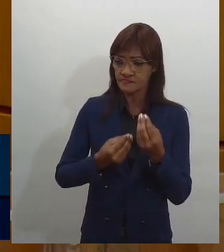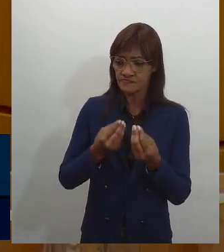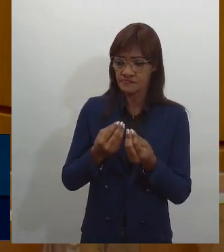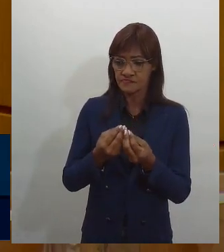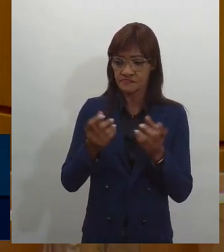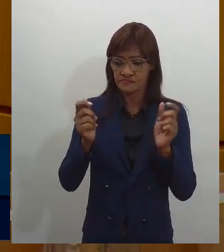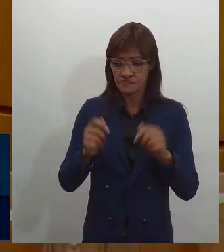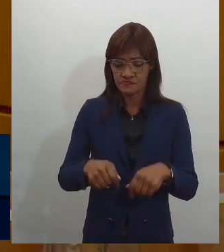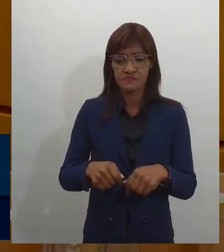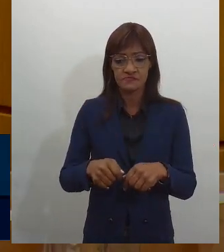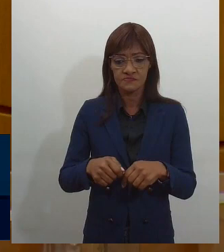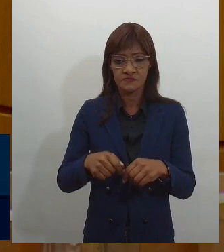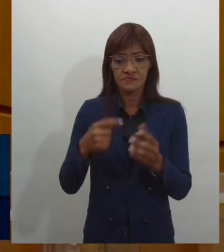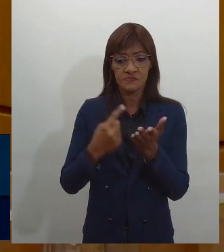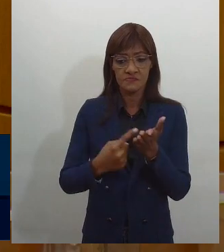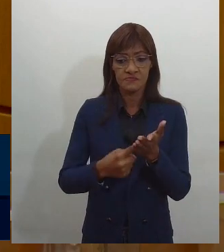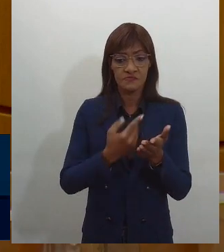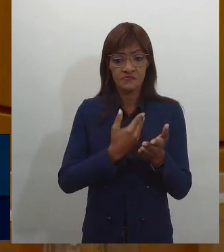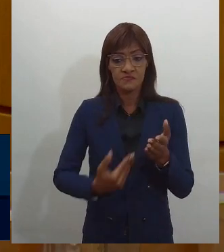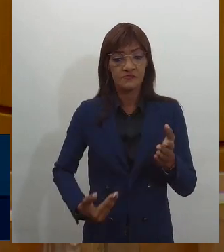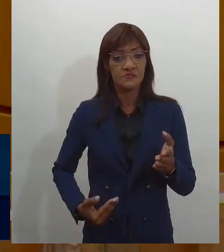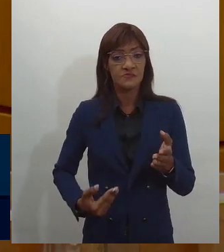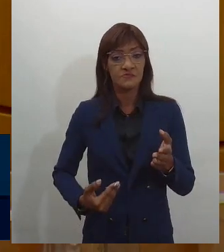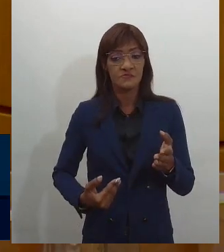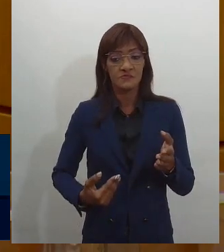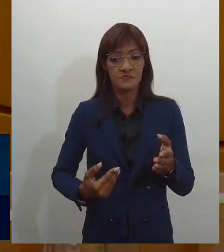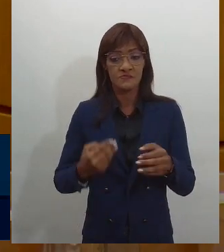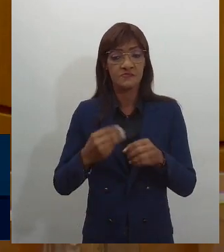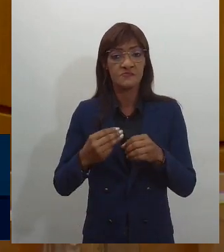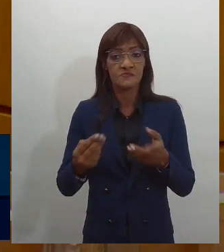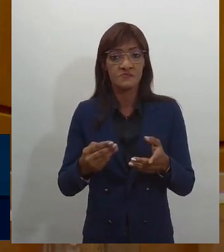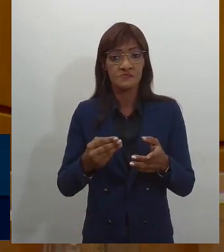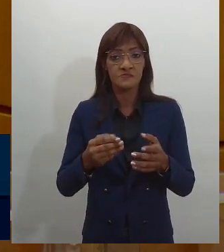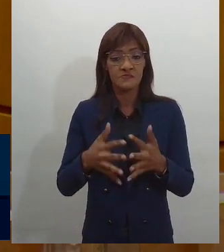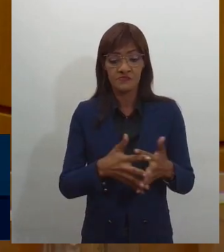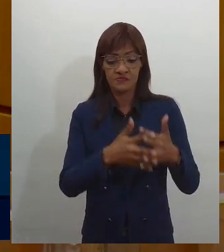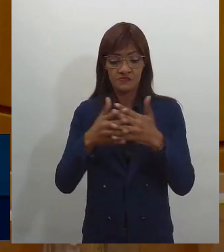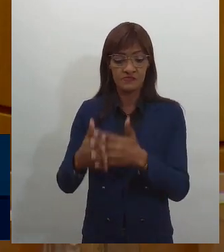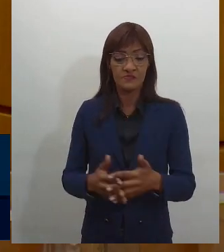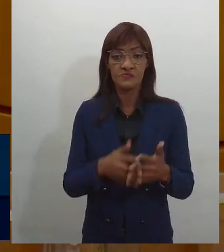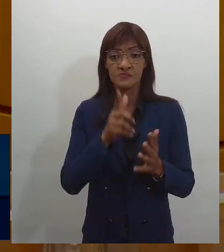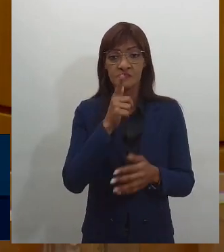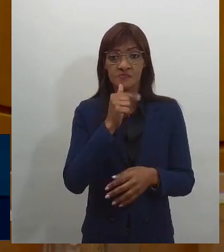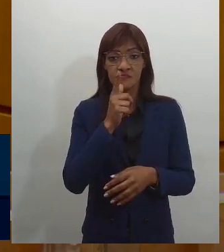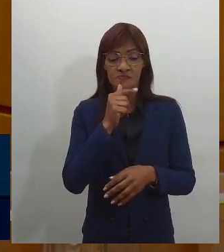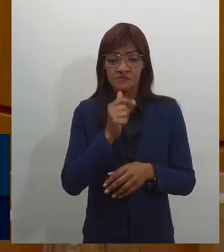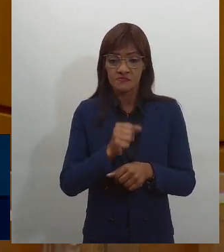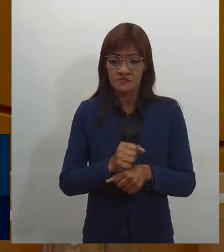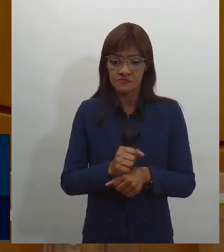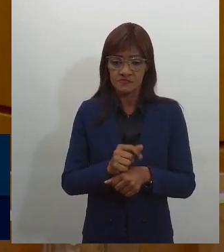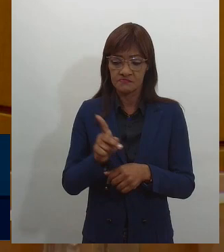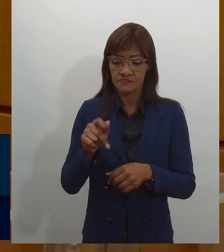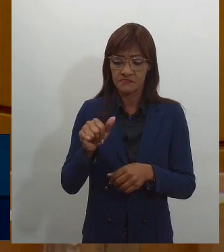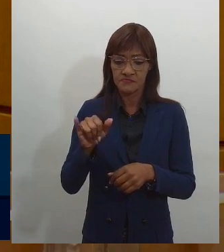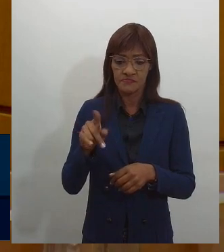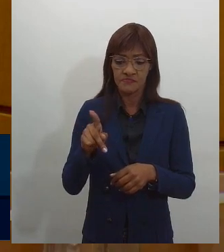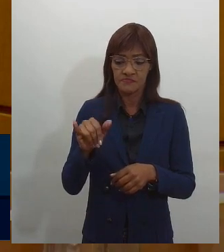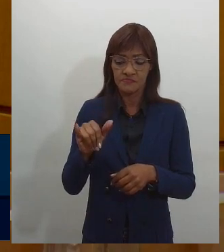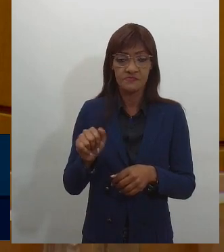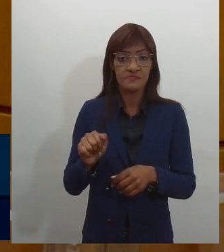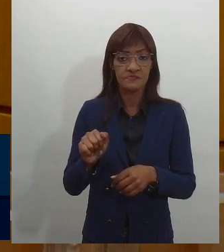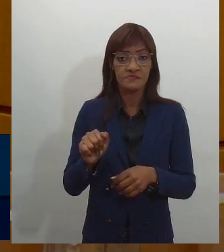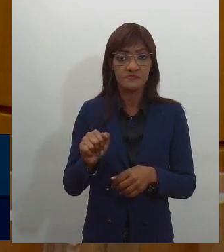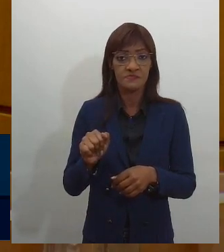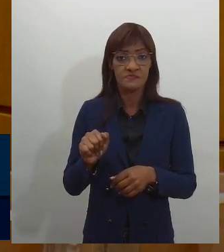para disponibilizar mais carros-pipas para atender não só a zona rural, não só quem está na